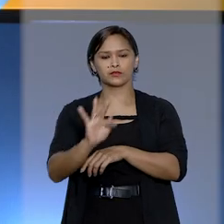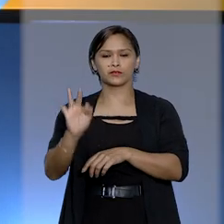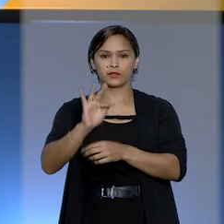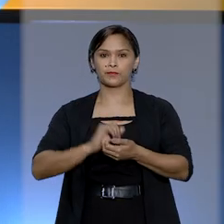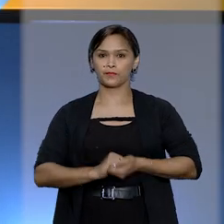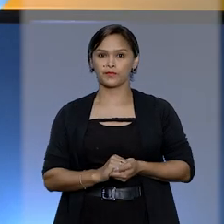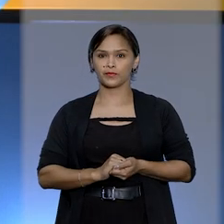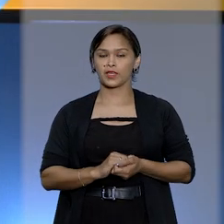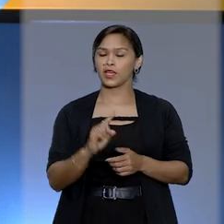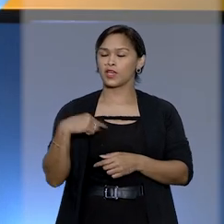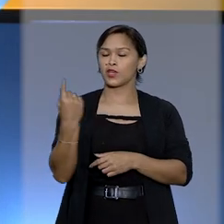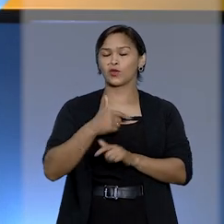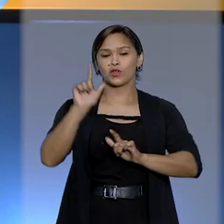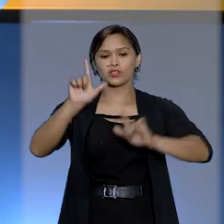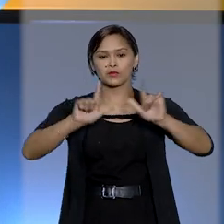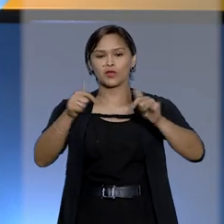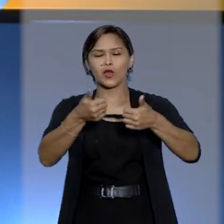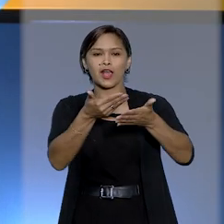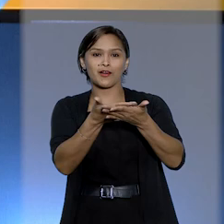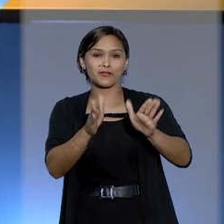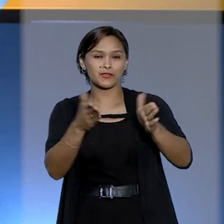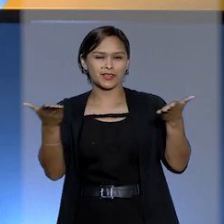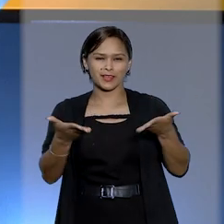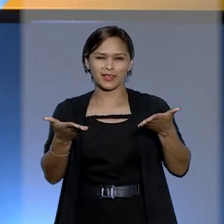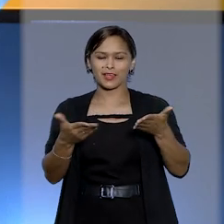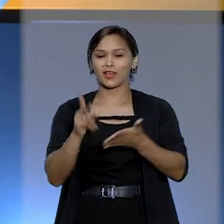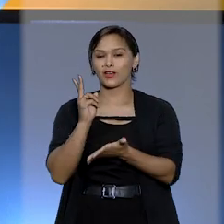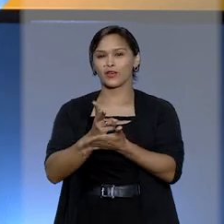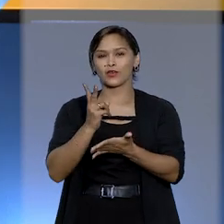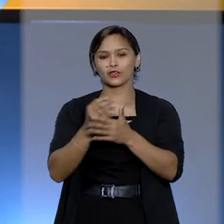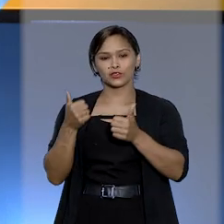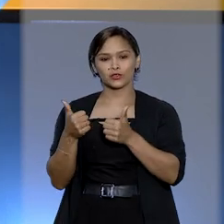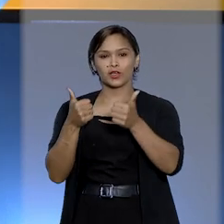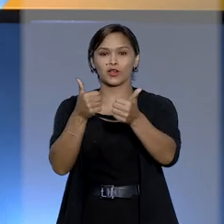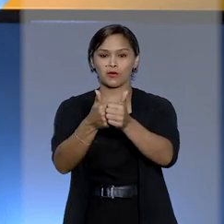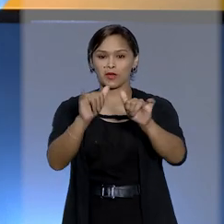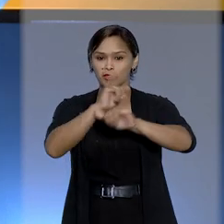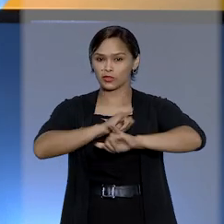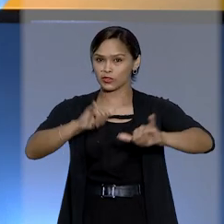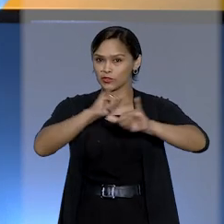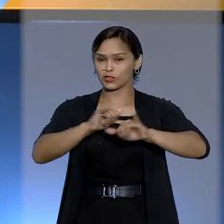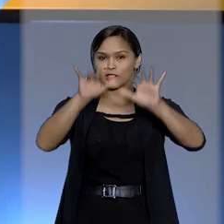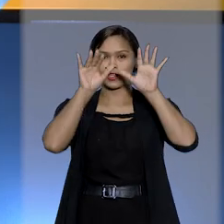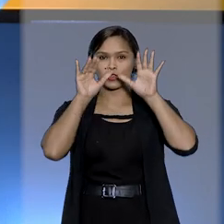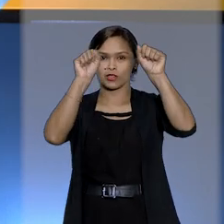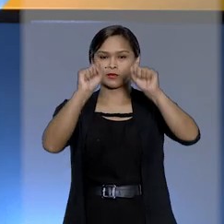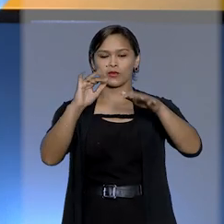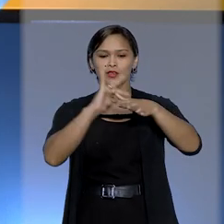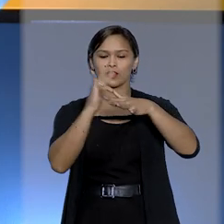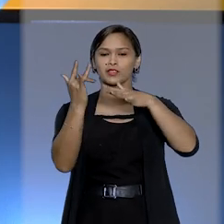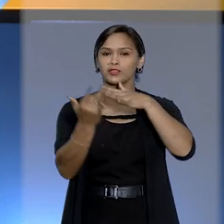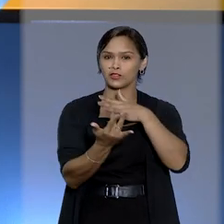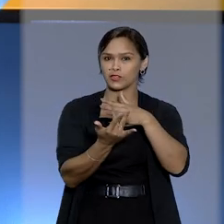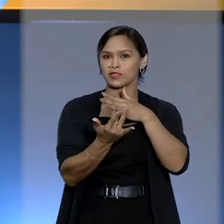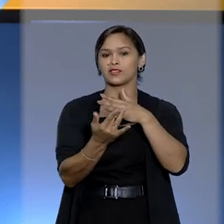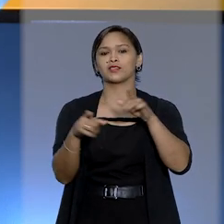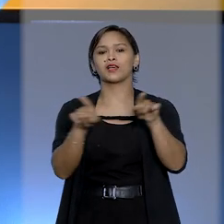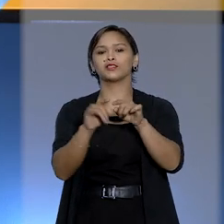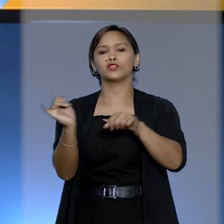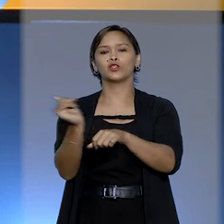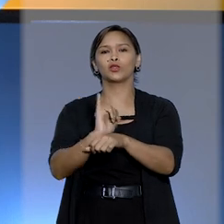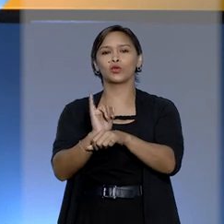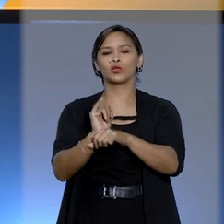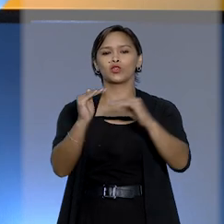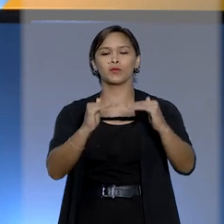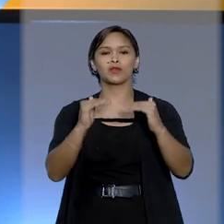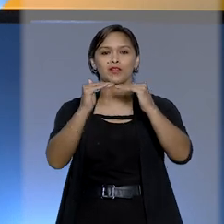E o nosso programa fica por aqui. Continue acompanhando as notícias do Tribunal nas redes sociais, no YouTube